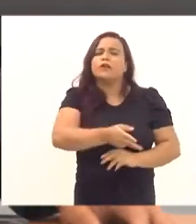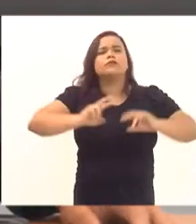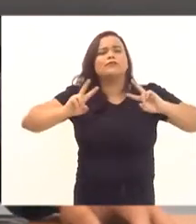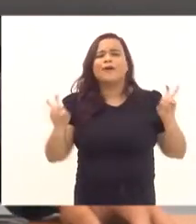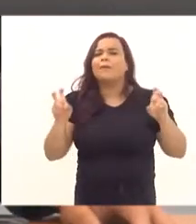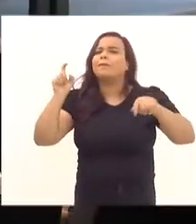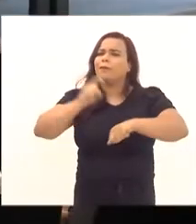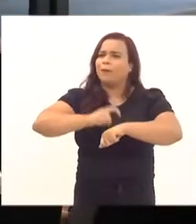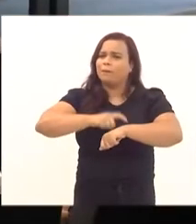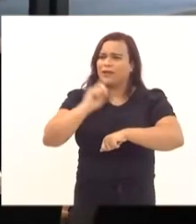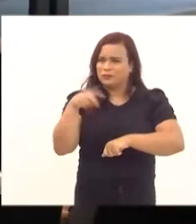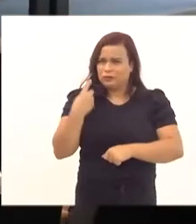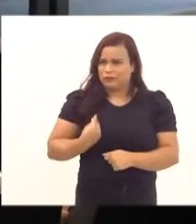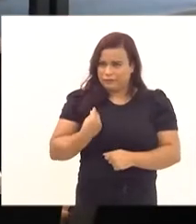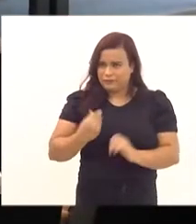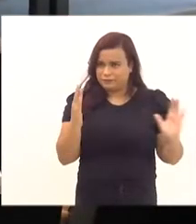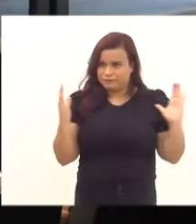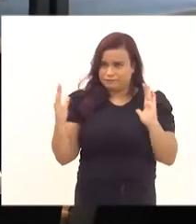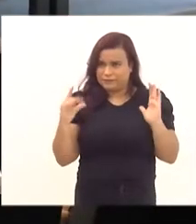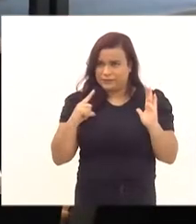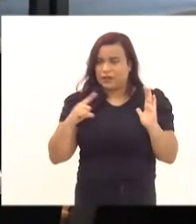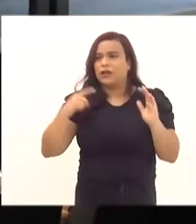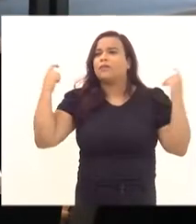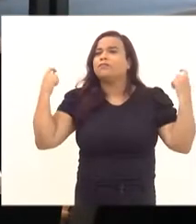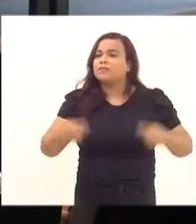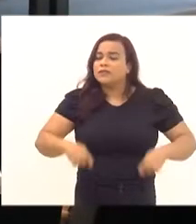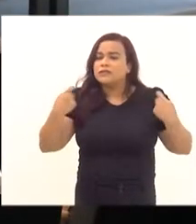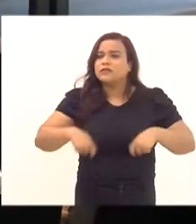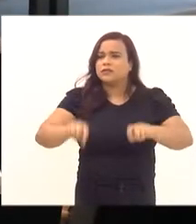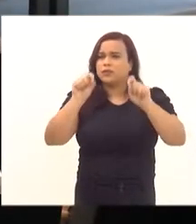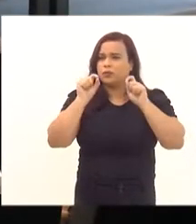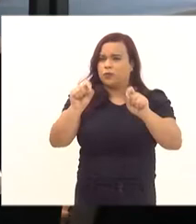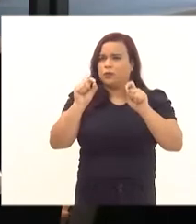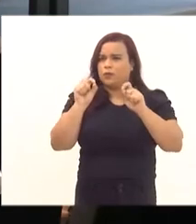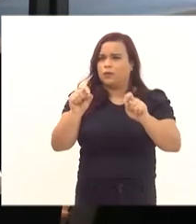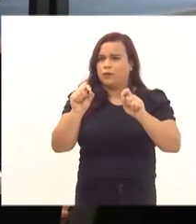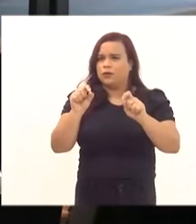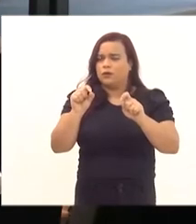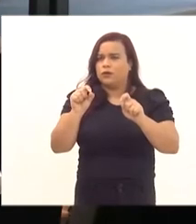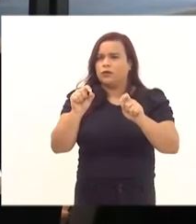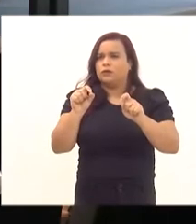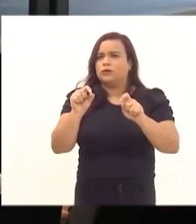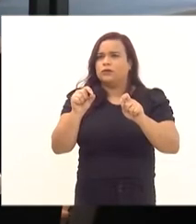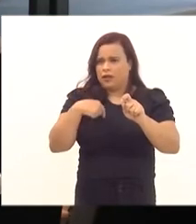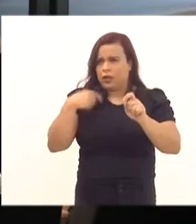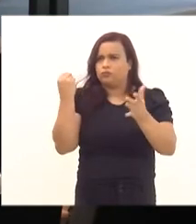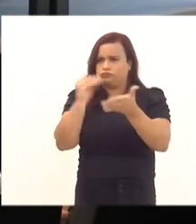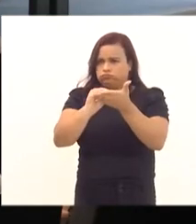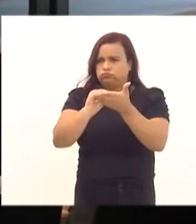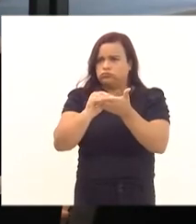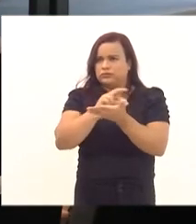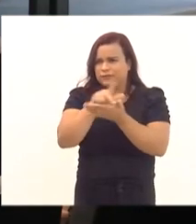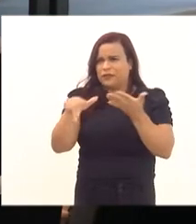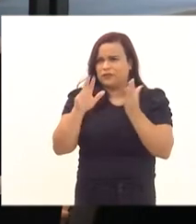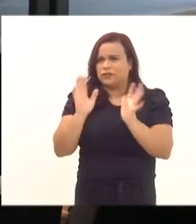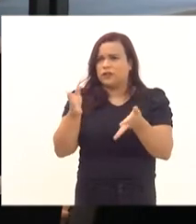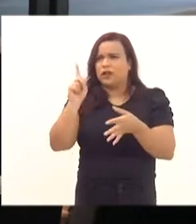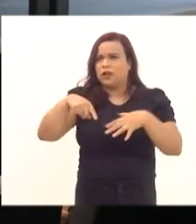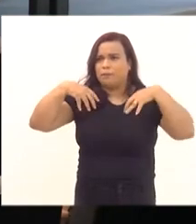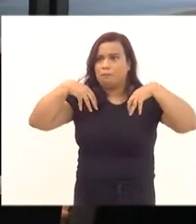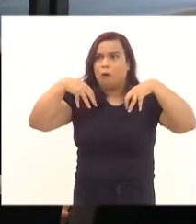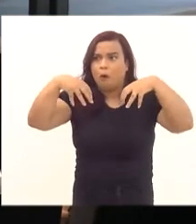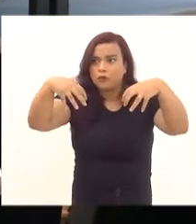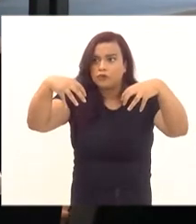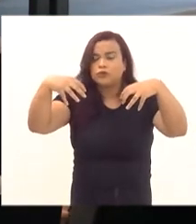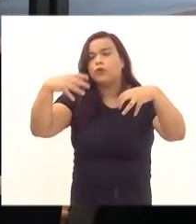vive o momento em que é preciso derrotar o que eu tenho chamado e até publicado em artigos de um monstro